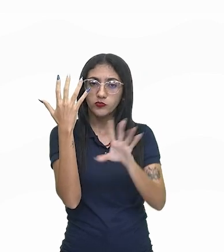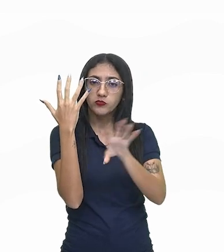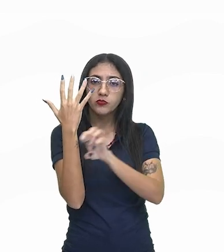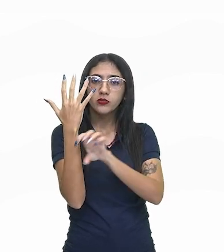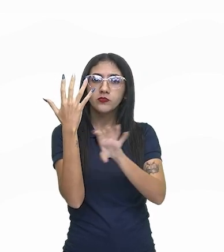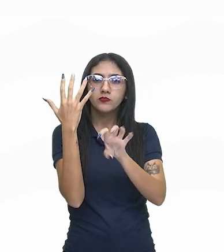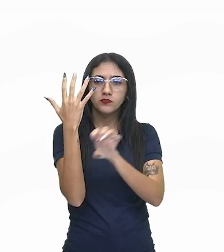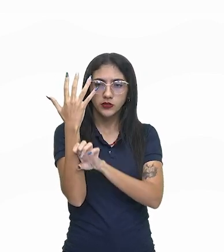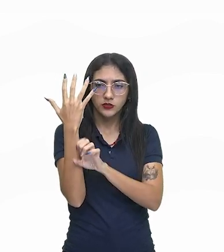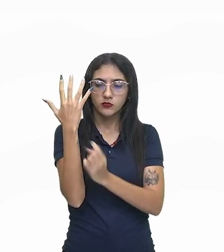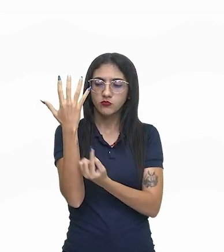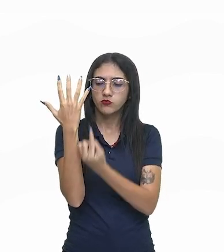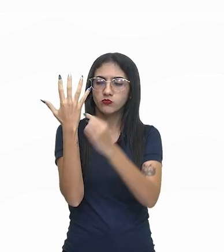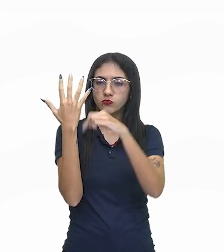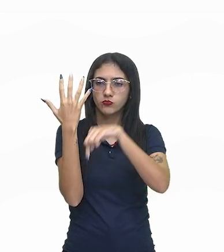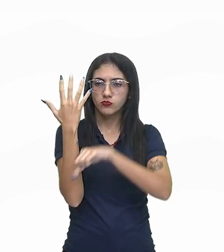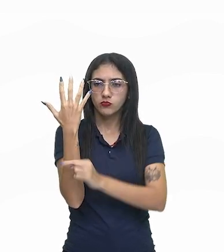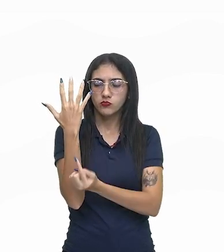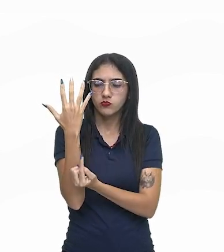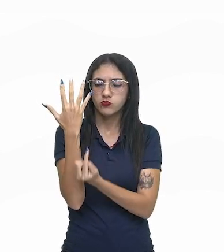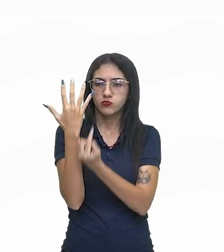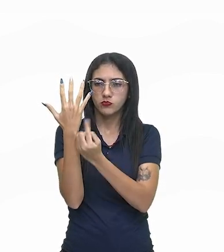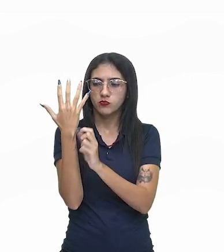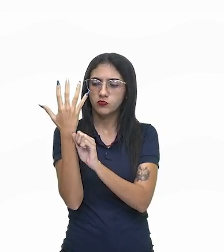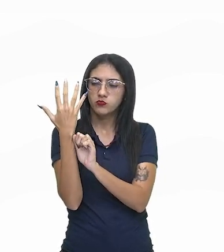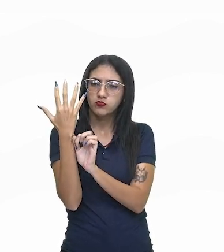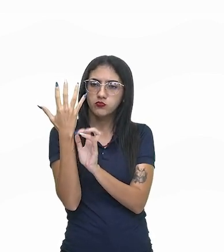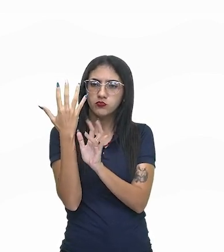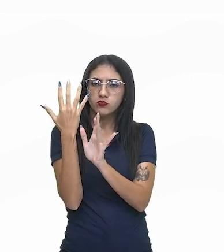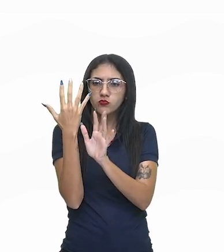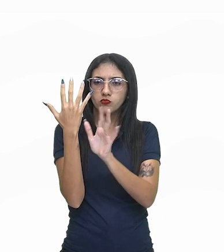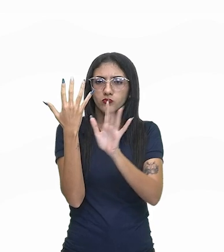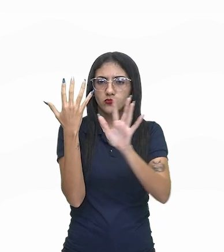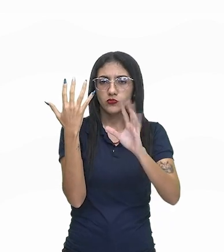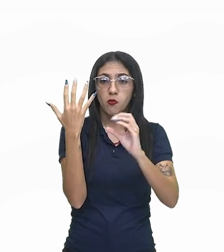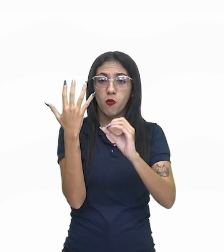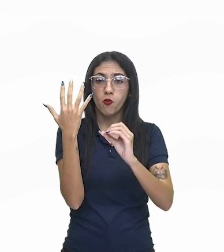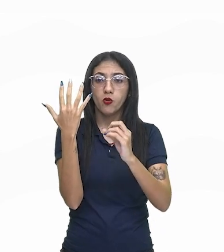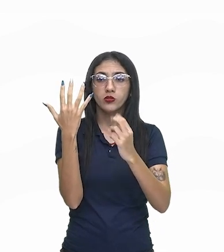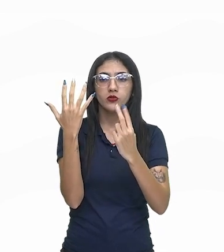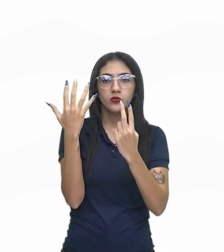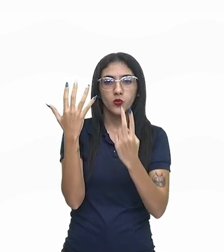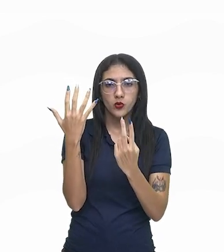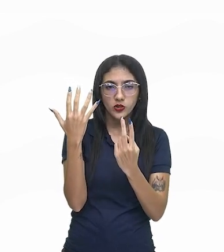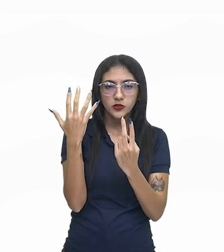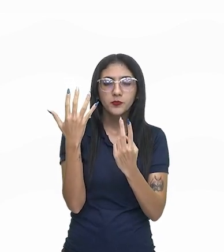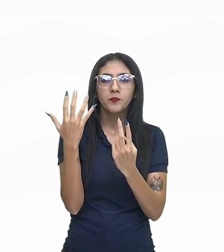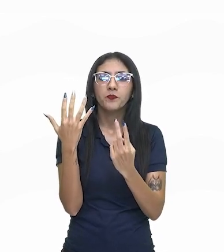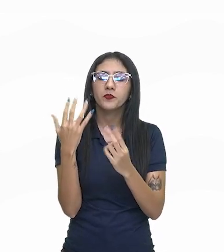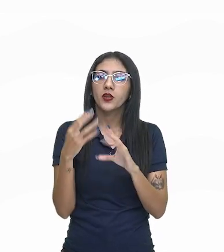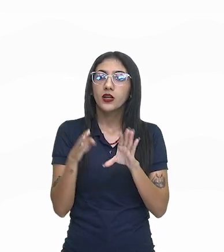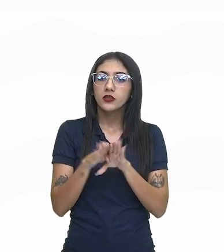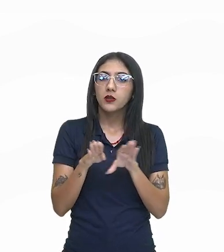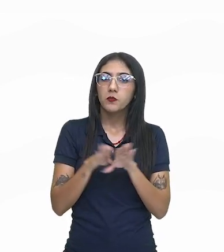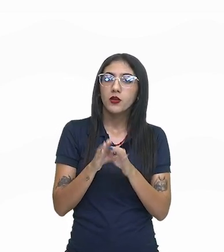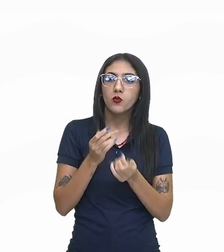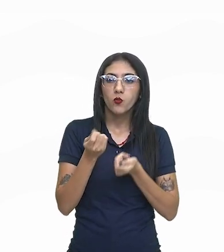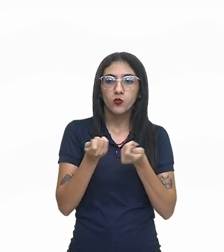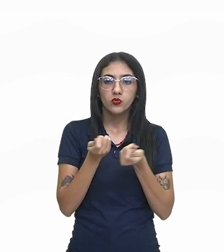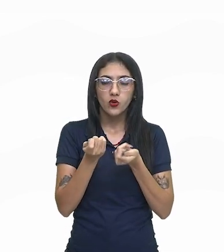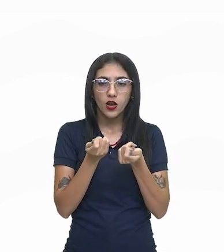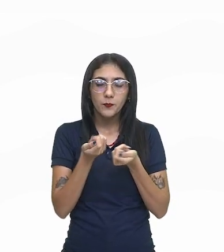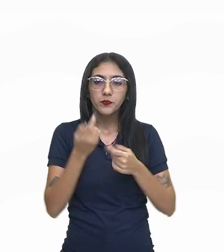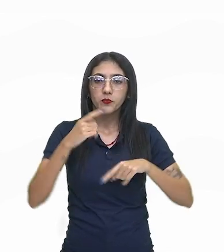a renovação do oxigênio, que é o O2 atmosférico, e conduzir o fluxo de matéria